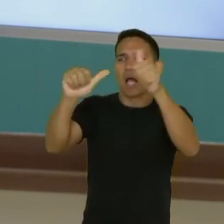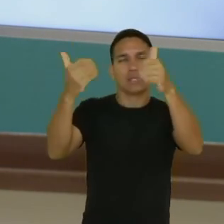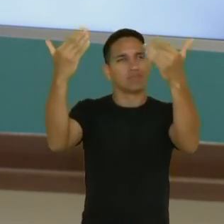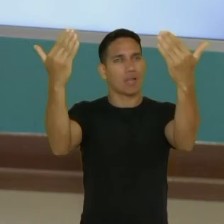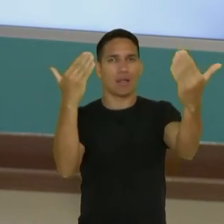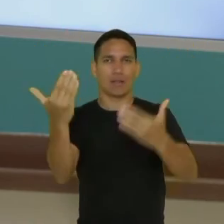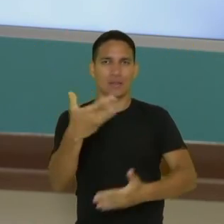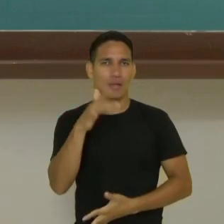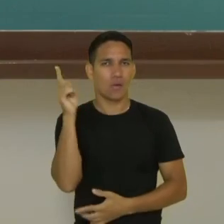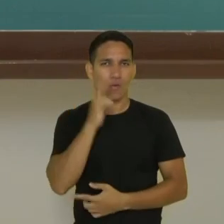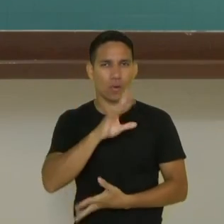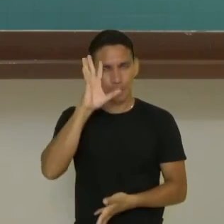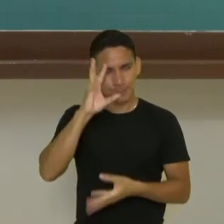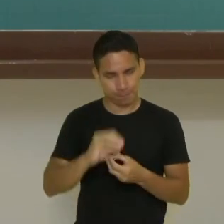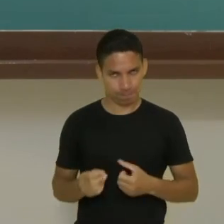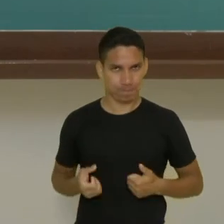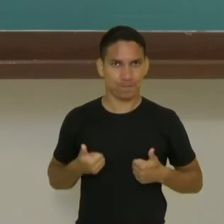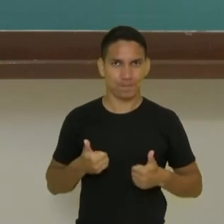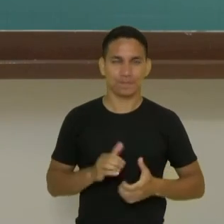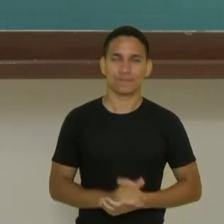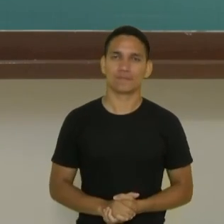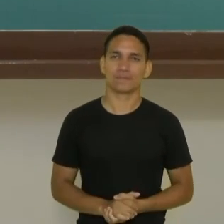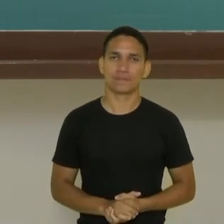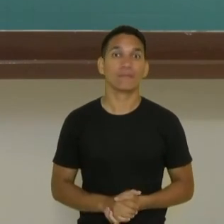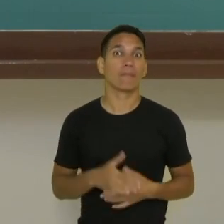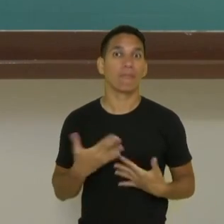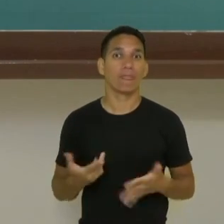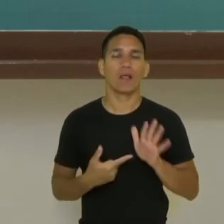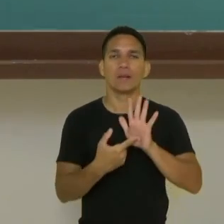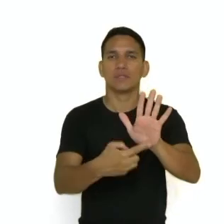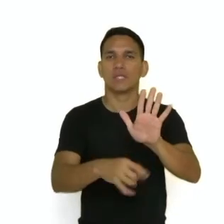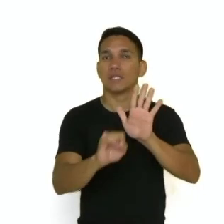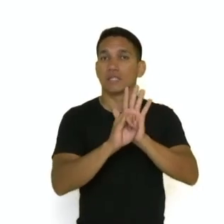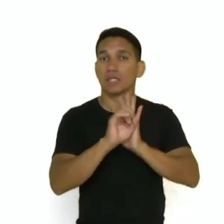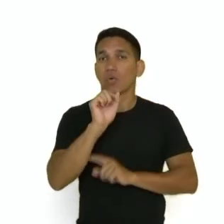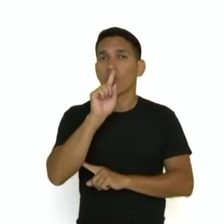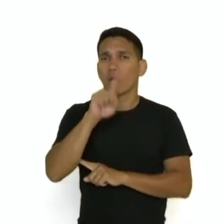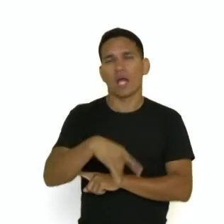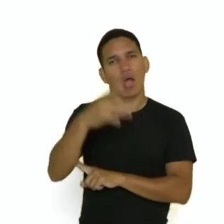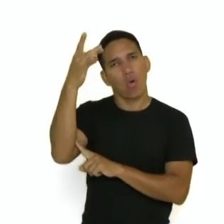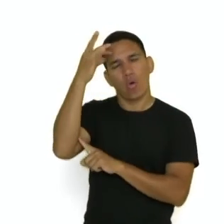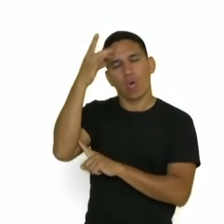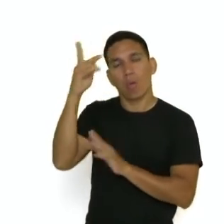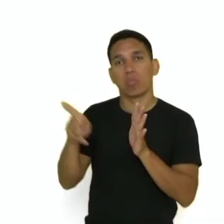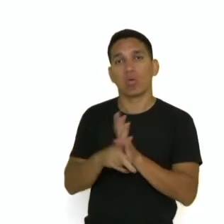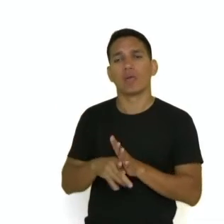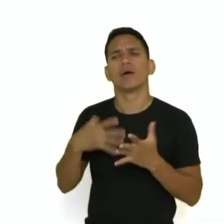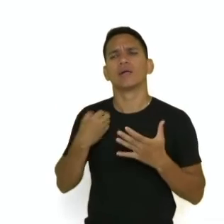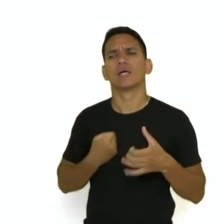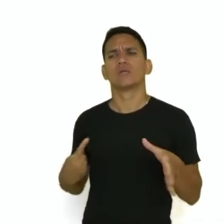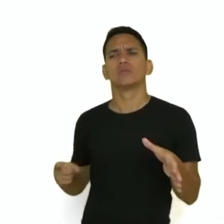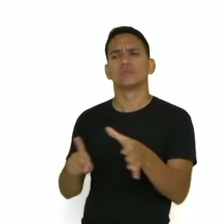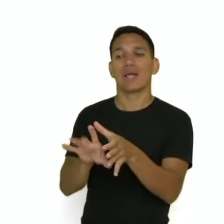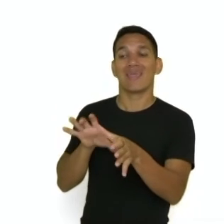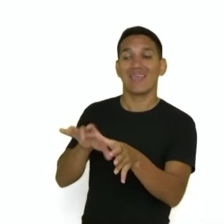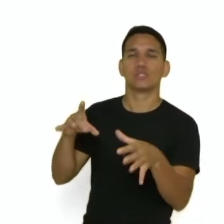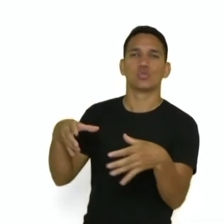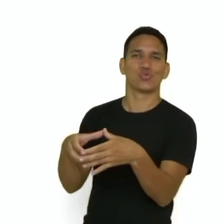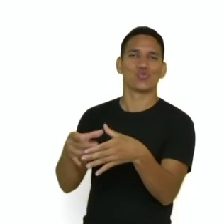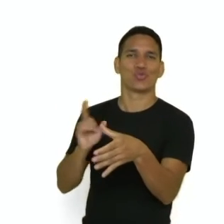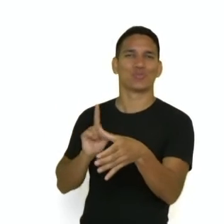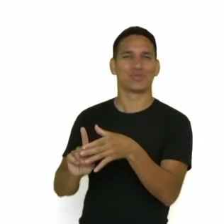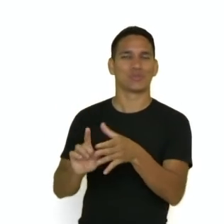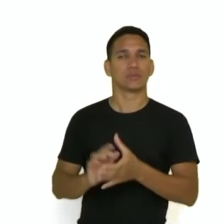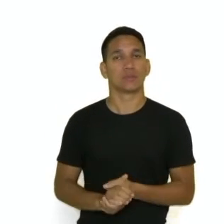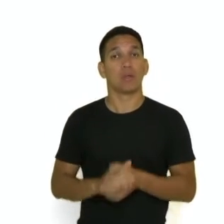vocês compreenderem. Bacana? Então, a identidade é a consciência de pertencer a determinado grupo. Seja por